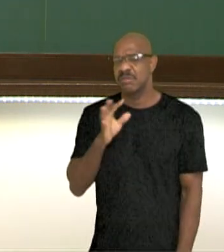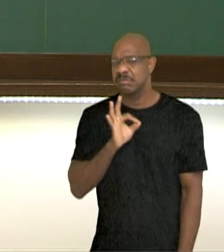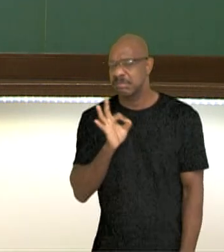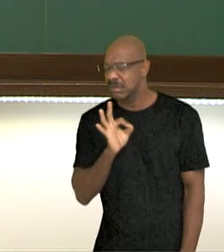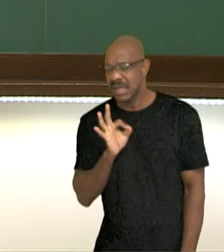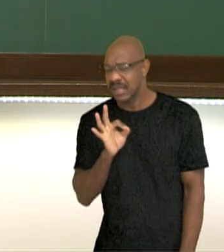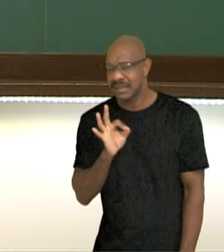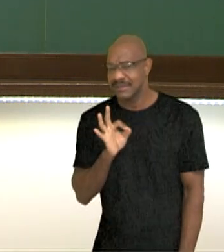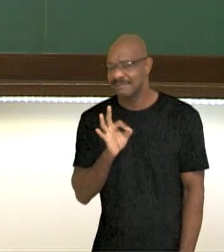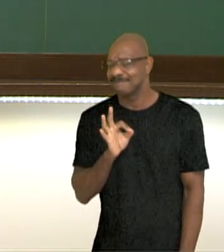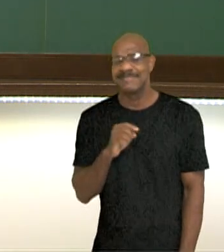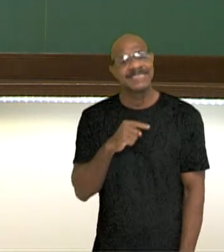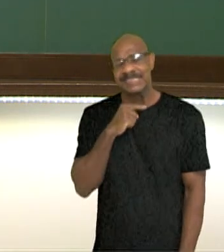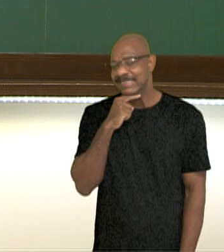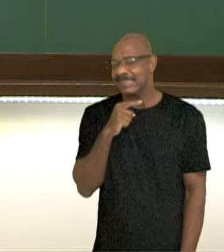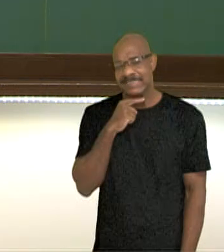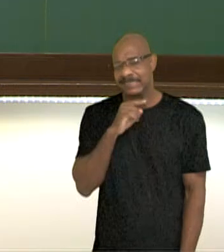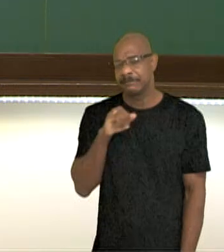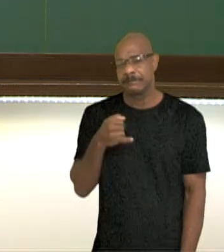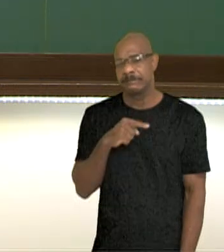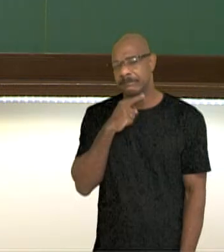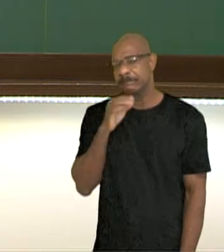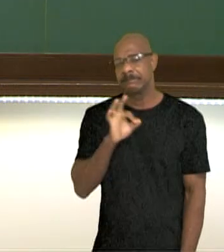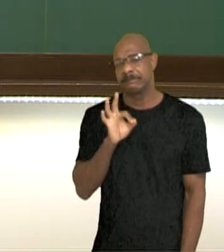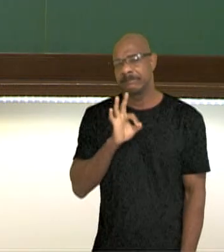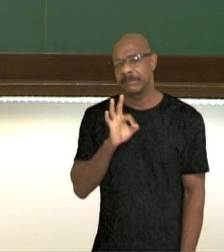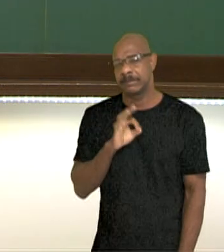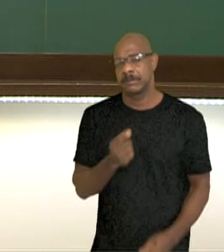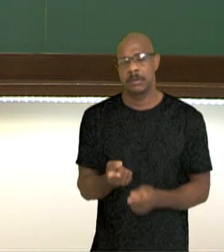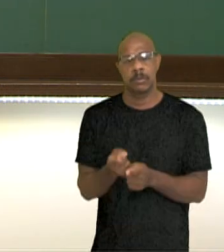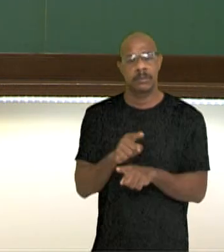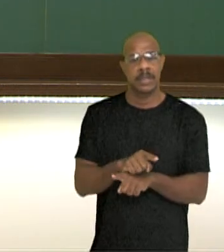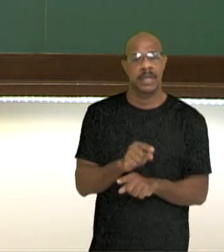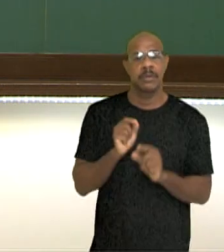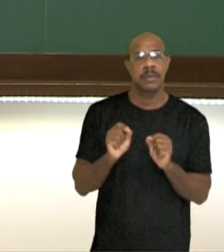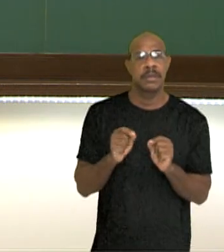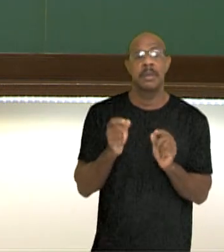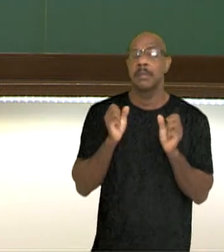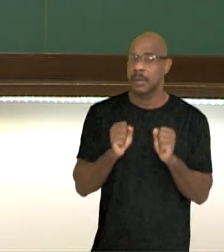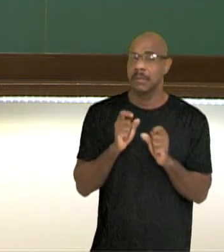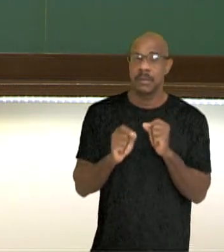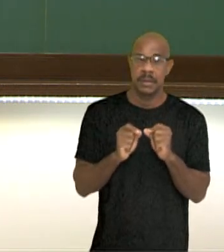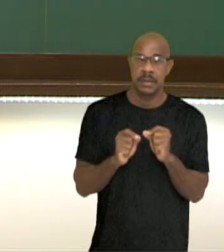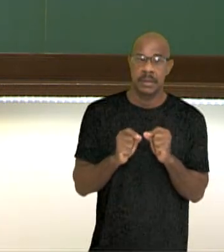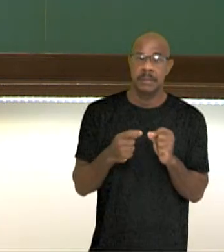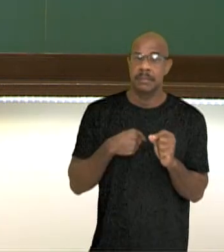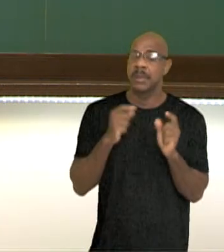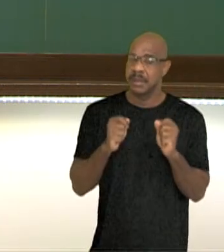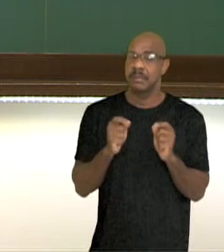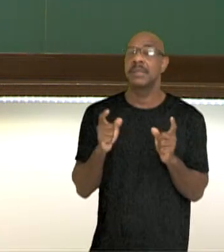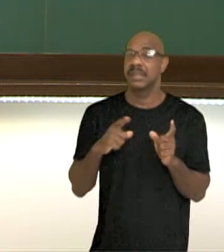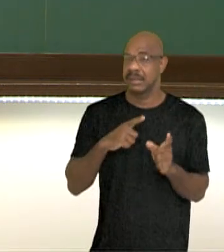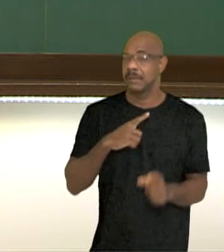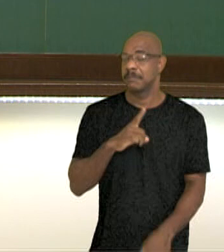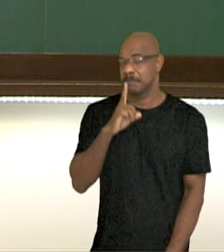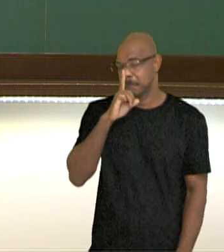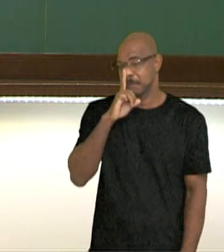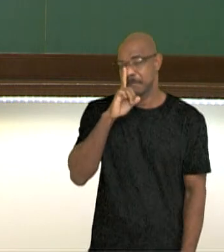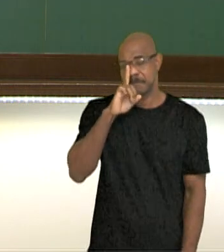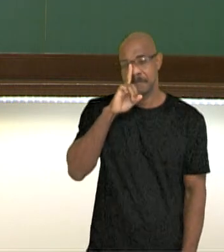desconhecemos, nós não tiramos proveito e, muito pelo contrário, nós podemos nos prejudicar